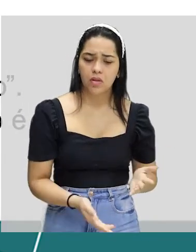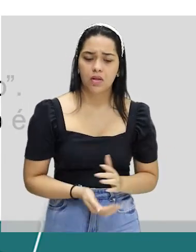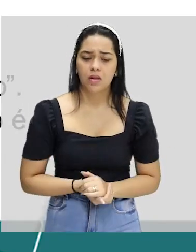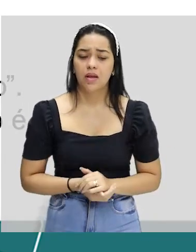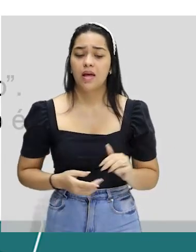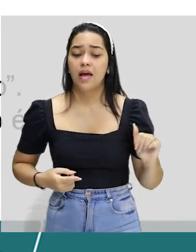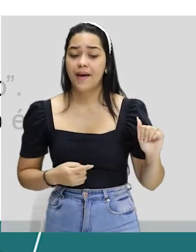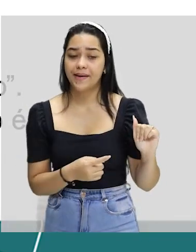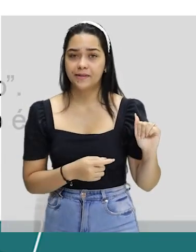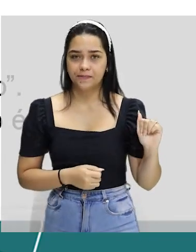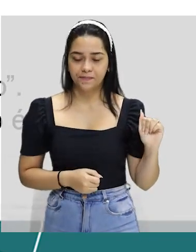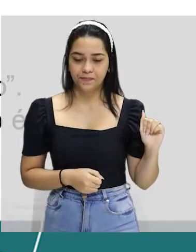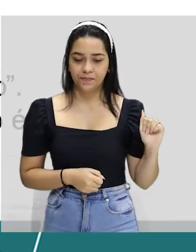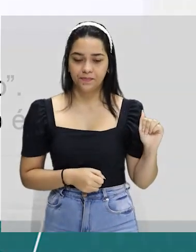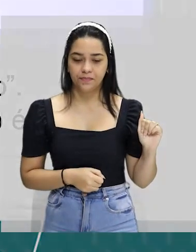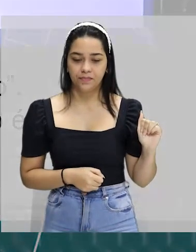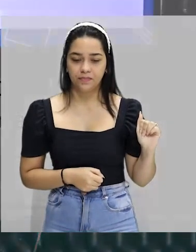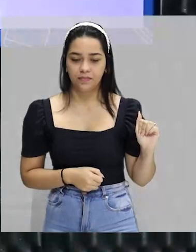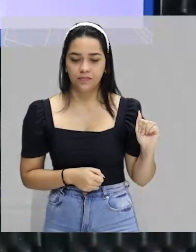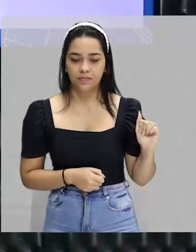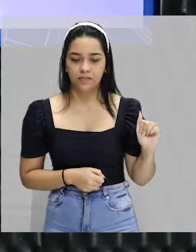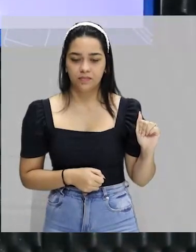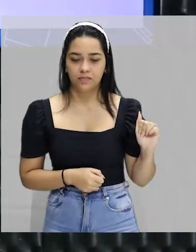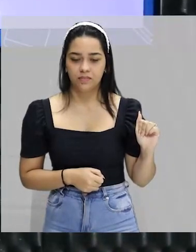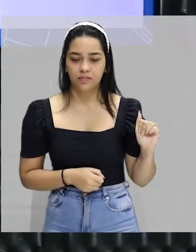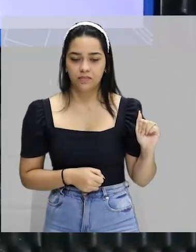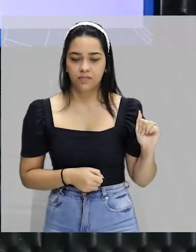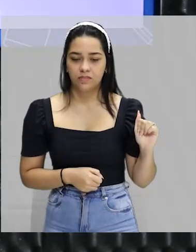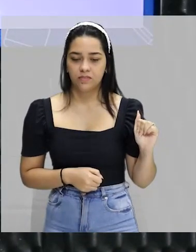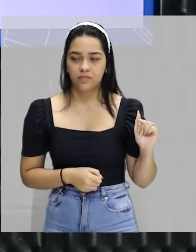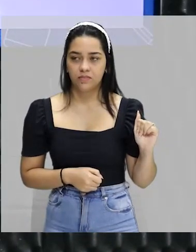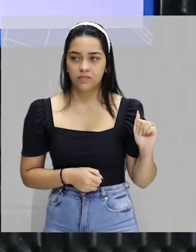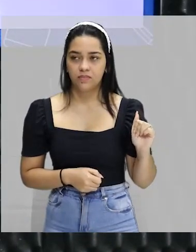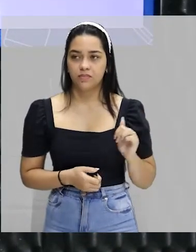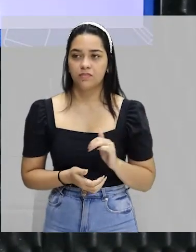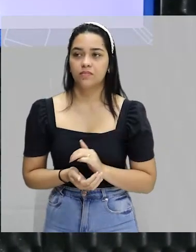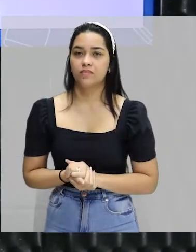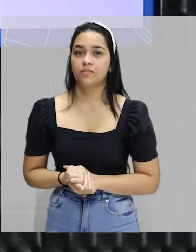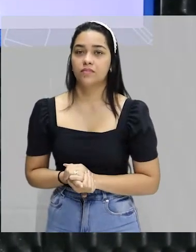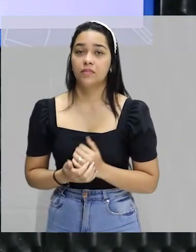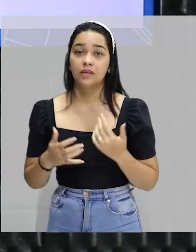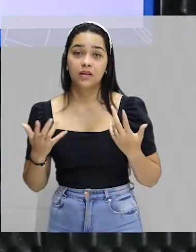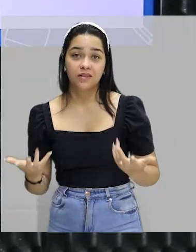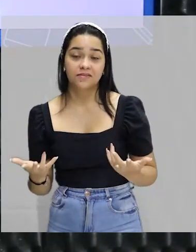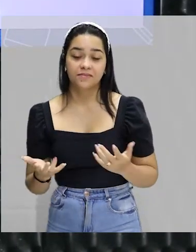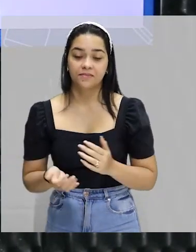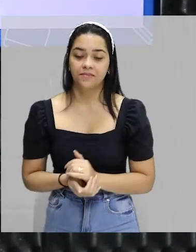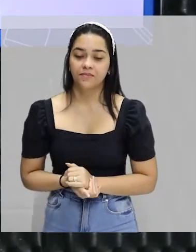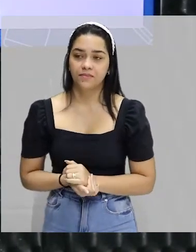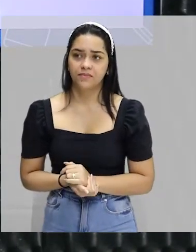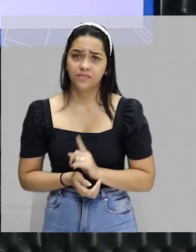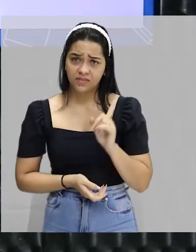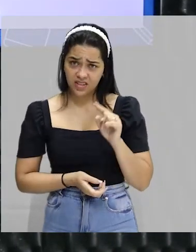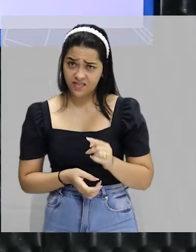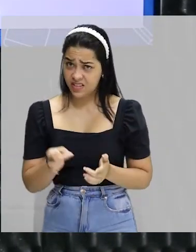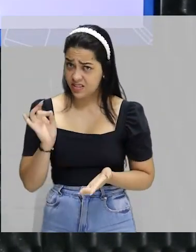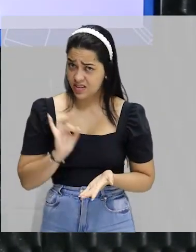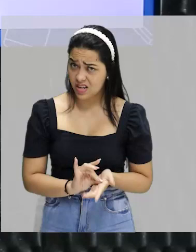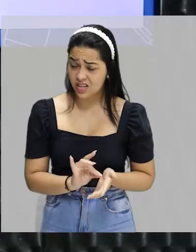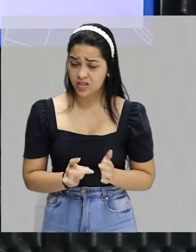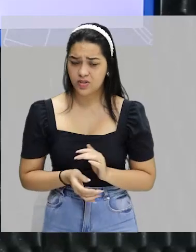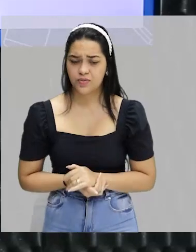Letra A. Na voz passiva, o sujeito seria o livro. E aí? Será que isso é